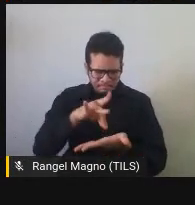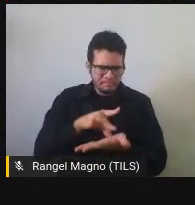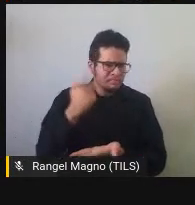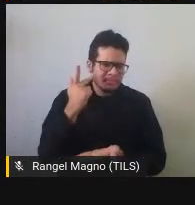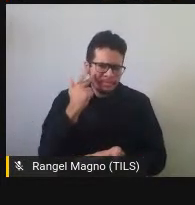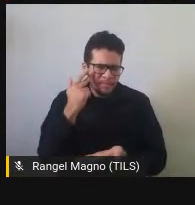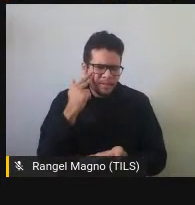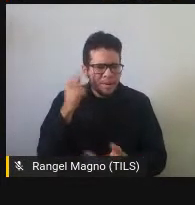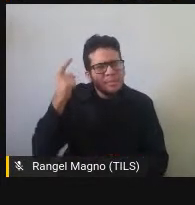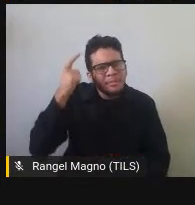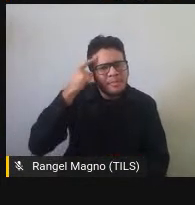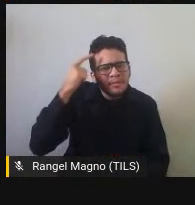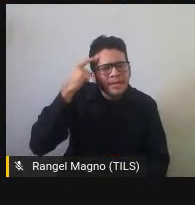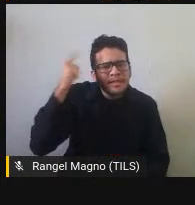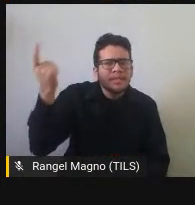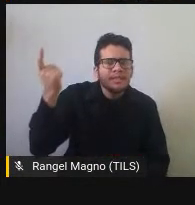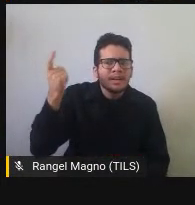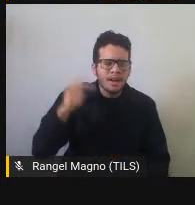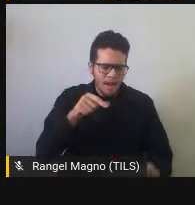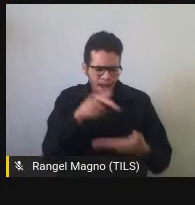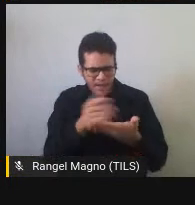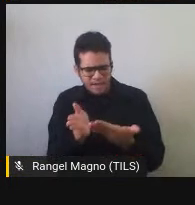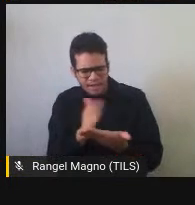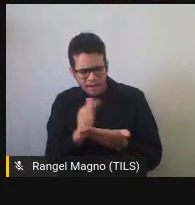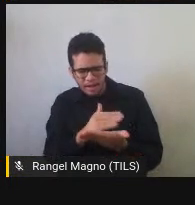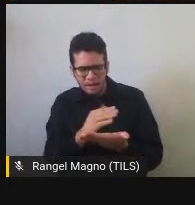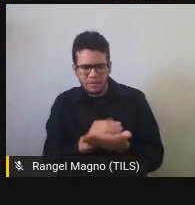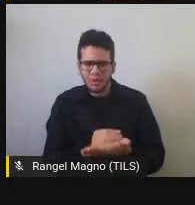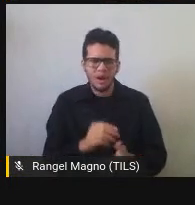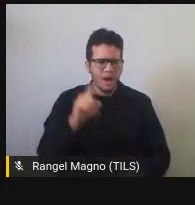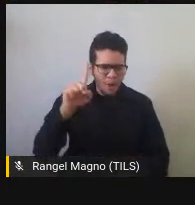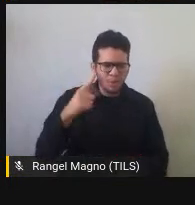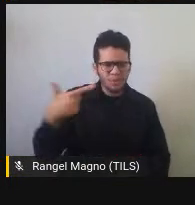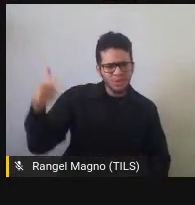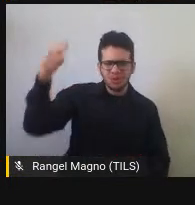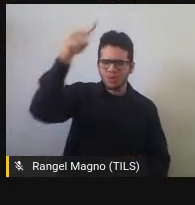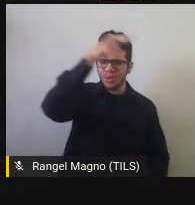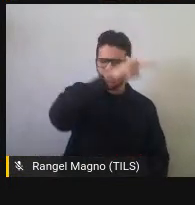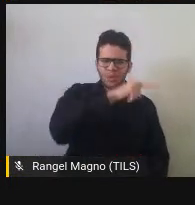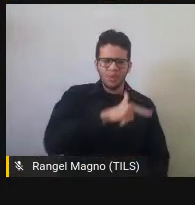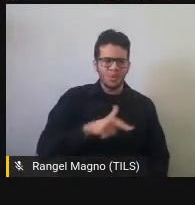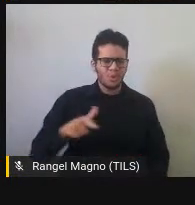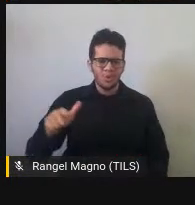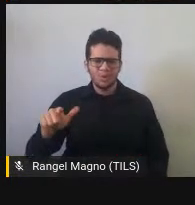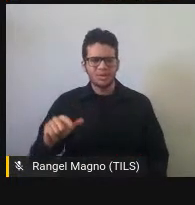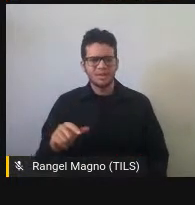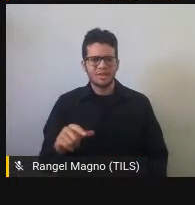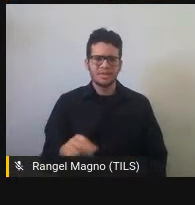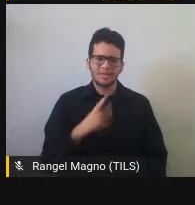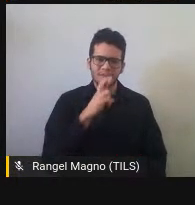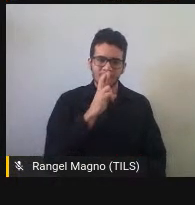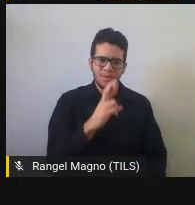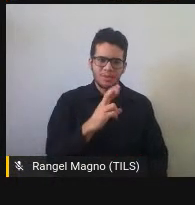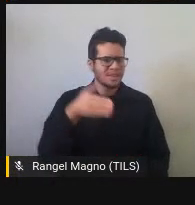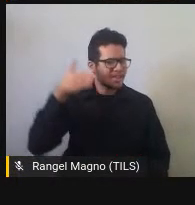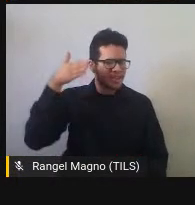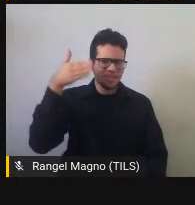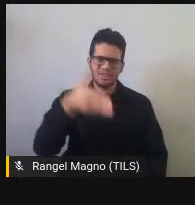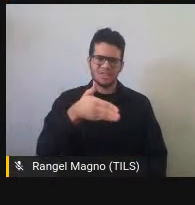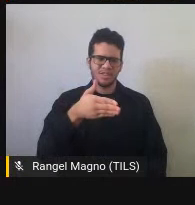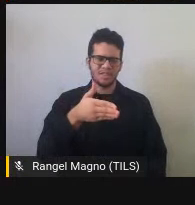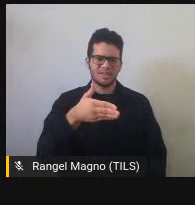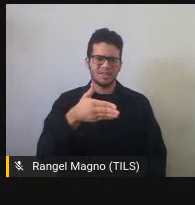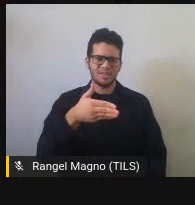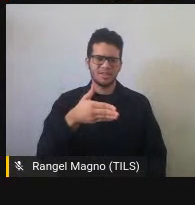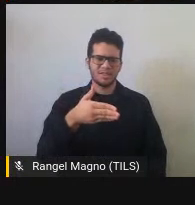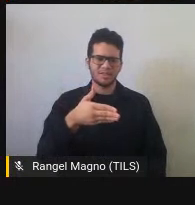supor que esse livro é um dos frutos bons ou ruins que são diretamente saídos do